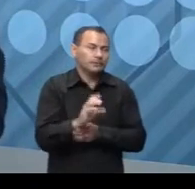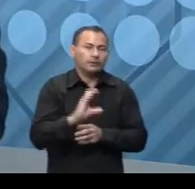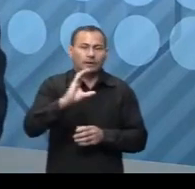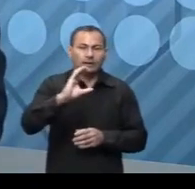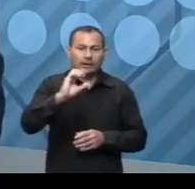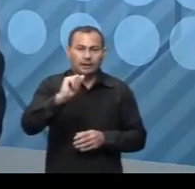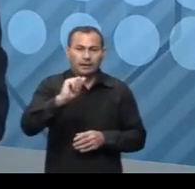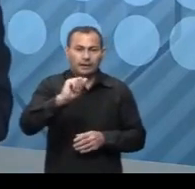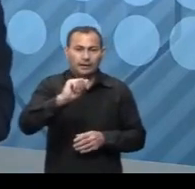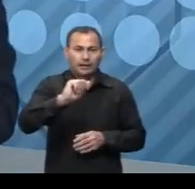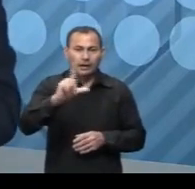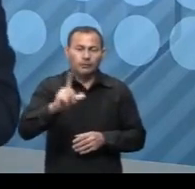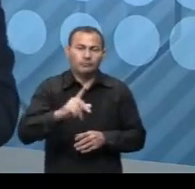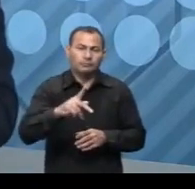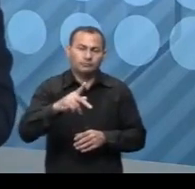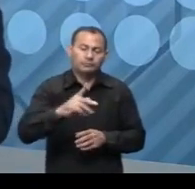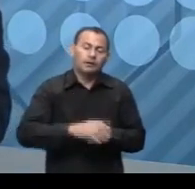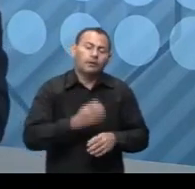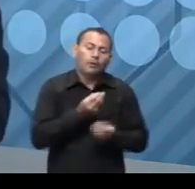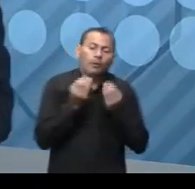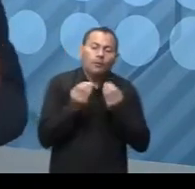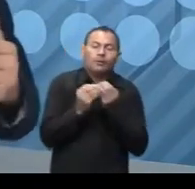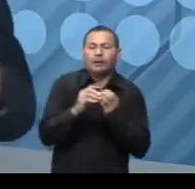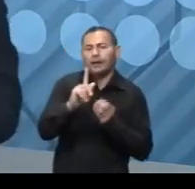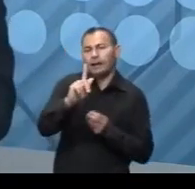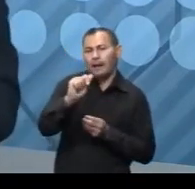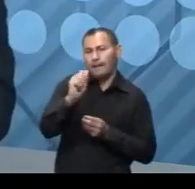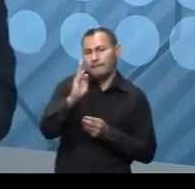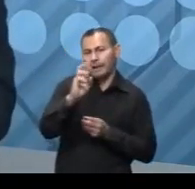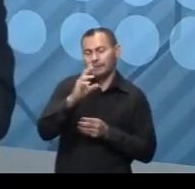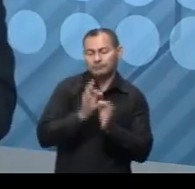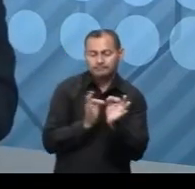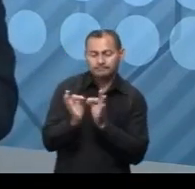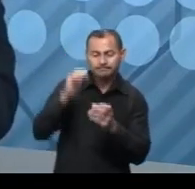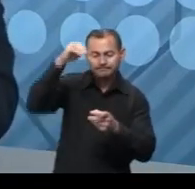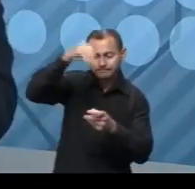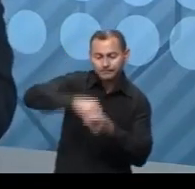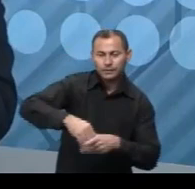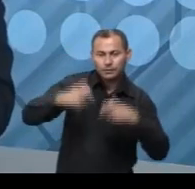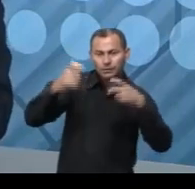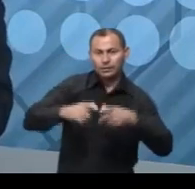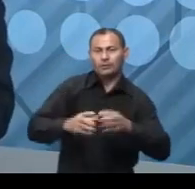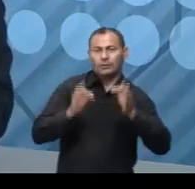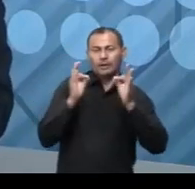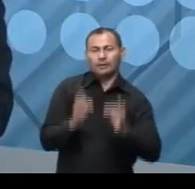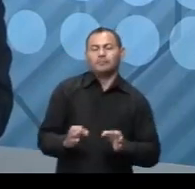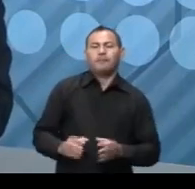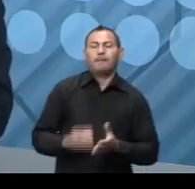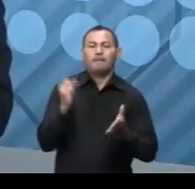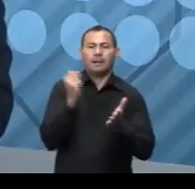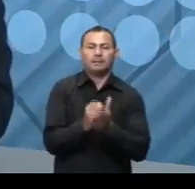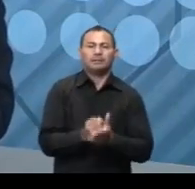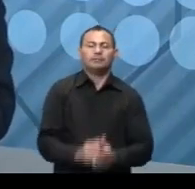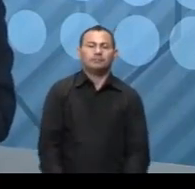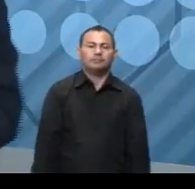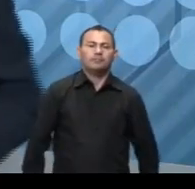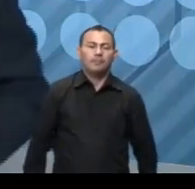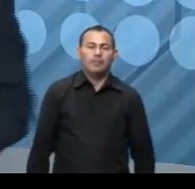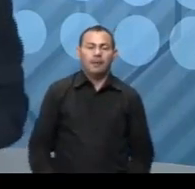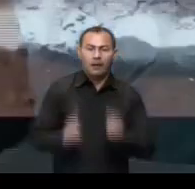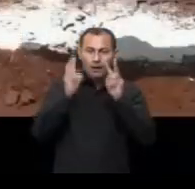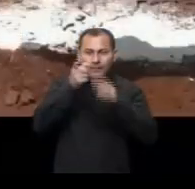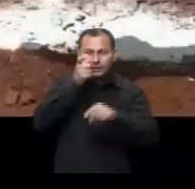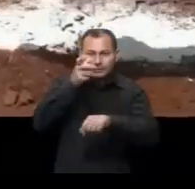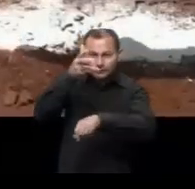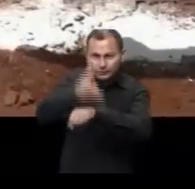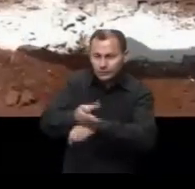no cal, só na cal? Você viu como que o gabarito ajustou o ponto correto da marcação? Então vamos retornar